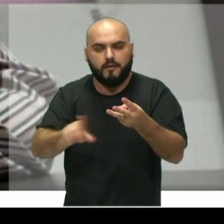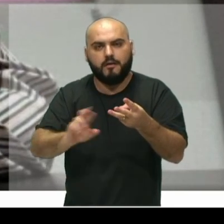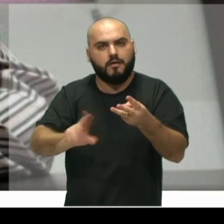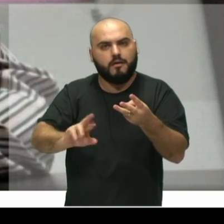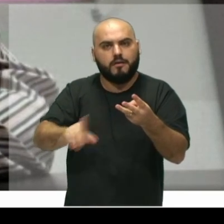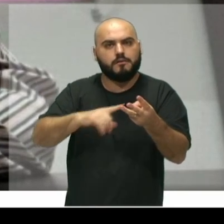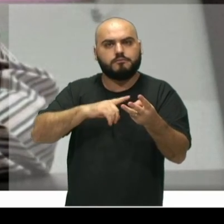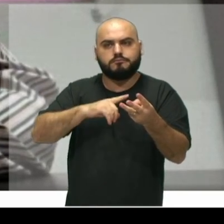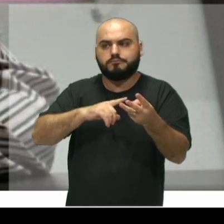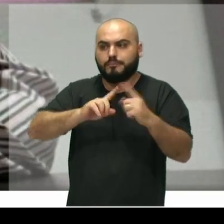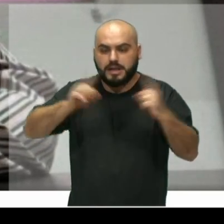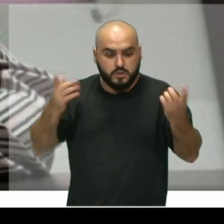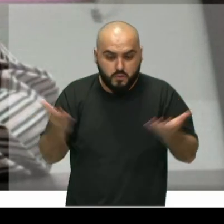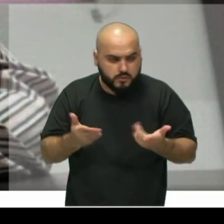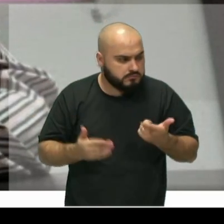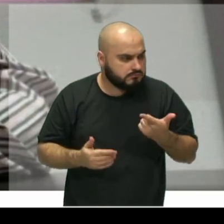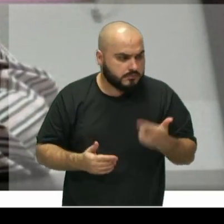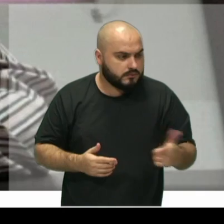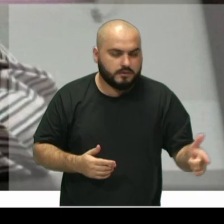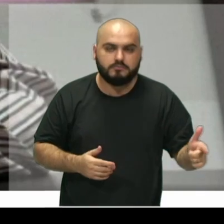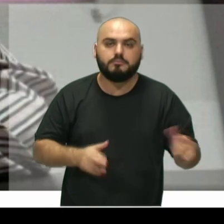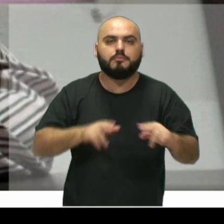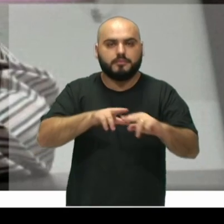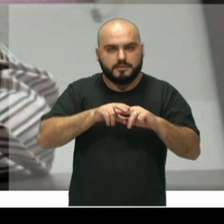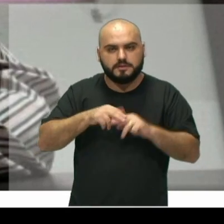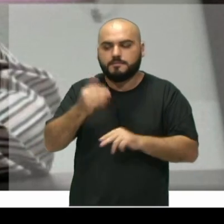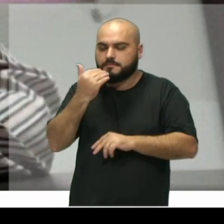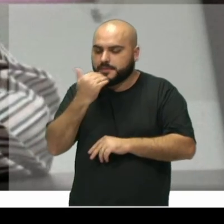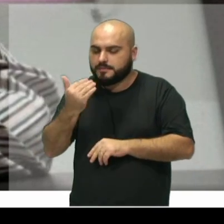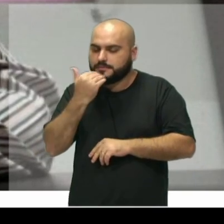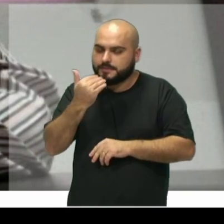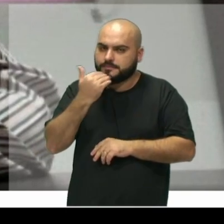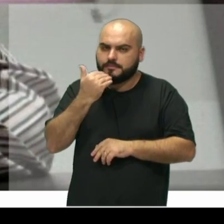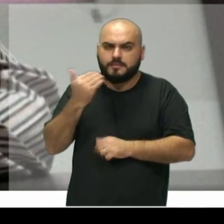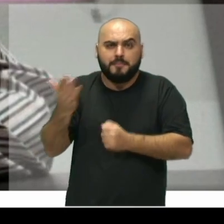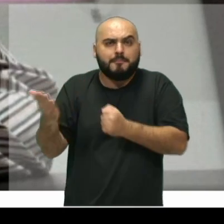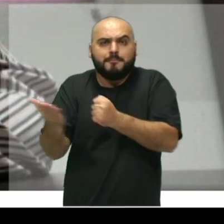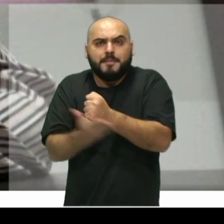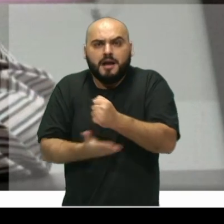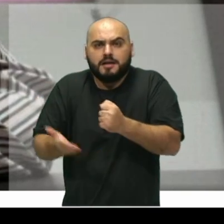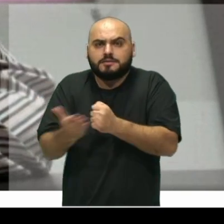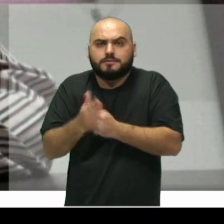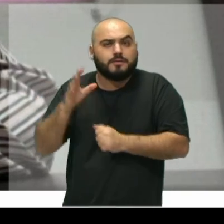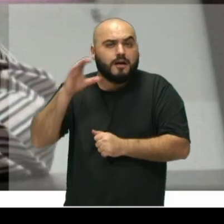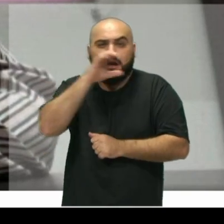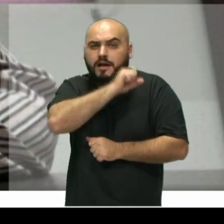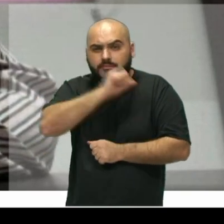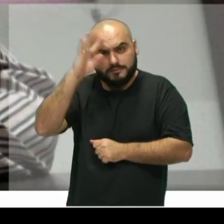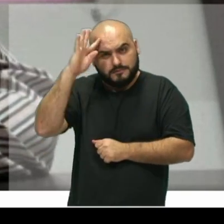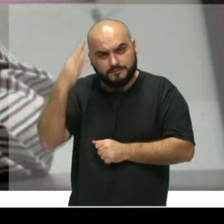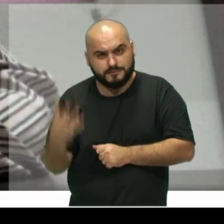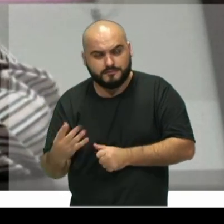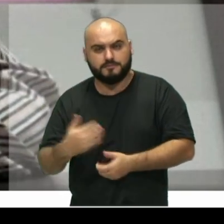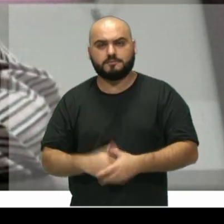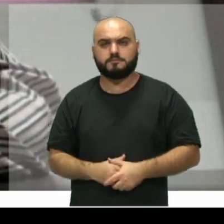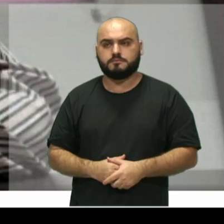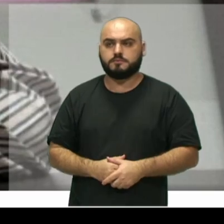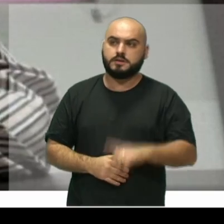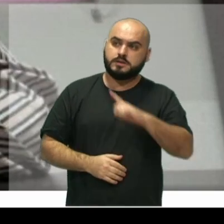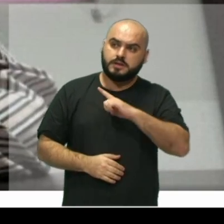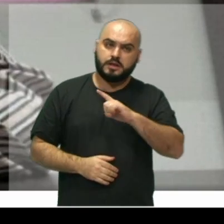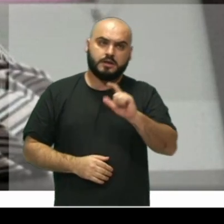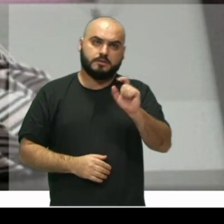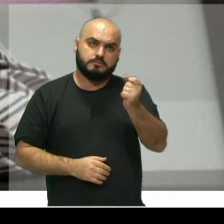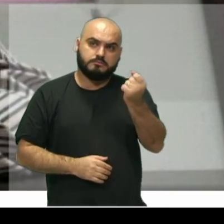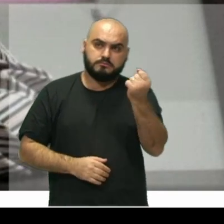é impossível fazer o trabalho sem uma questão básica dessa. Então, assim, são muitas ações, até relativamente pequena para o